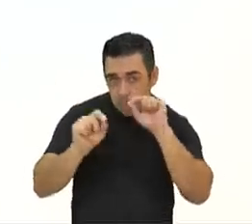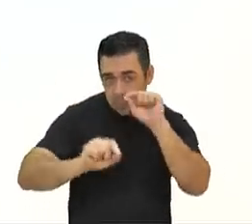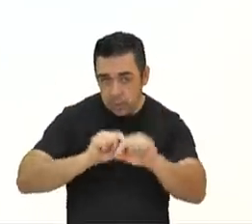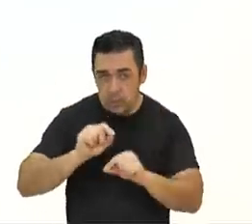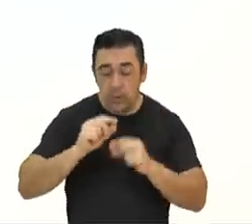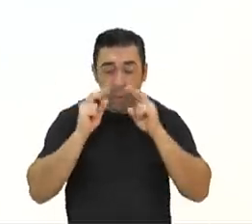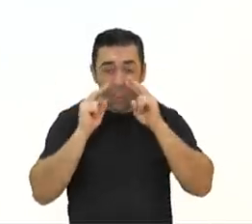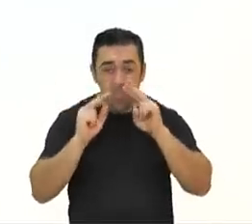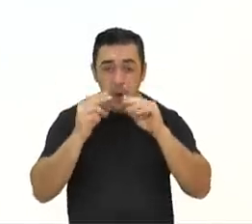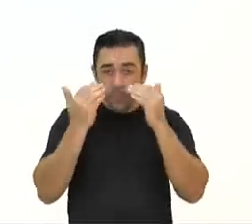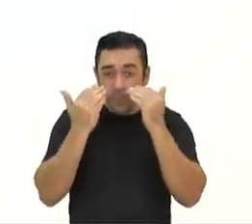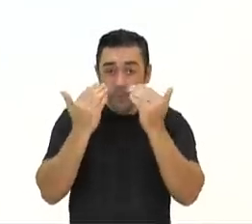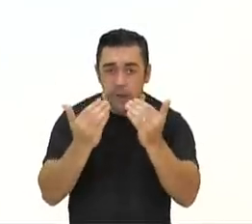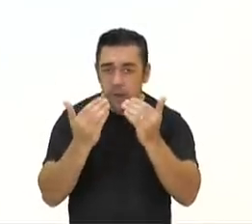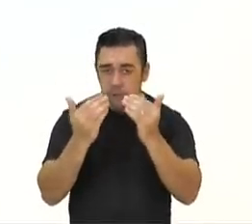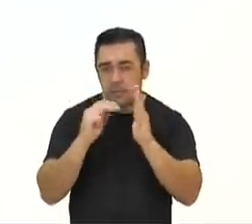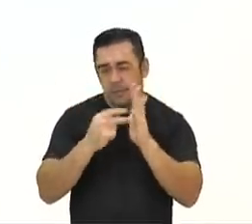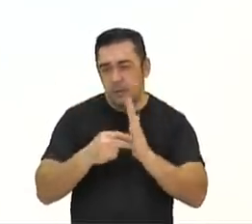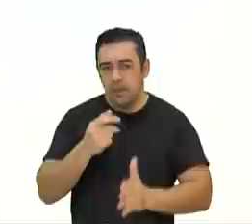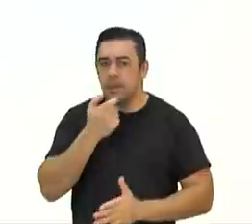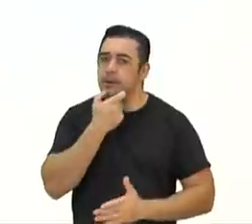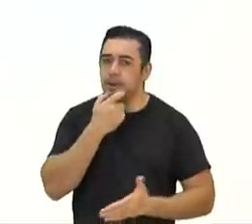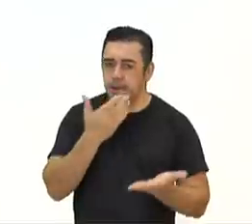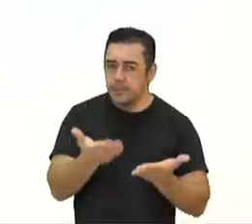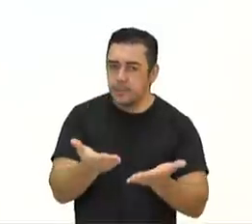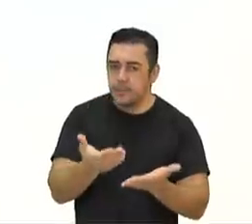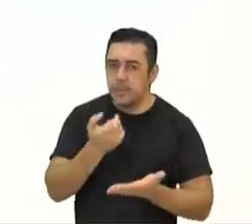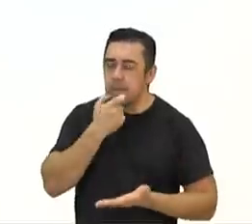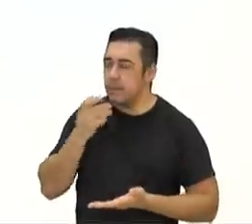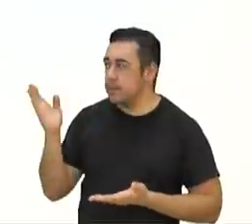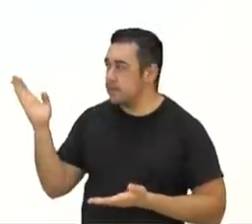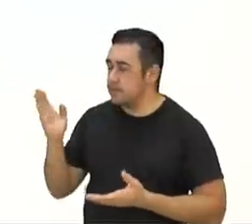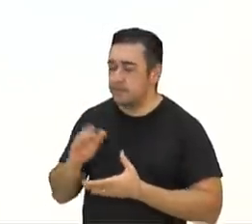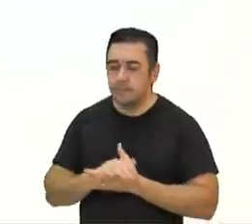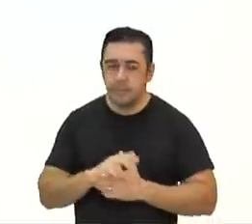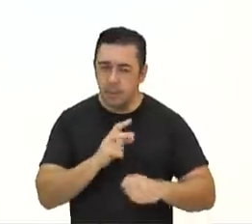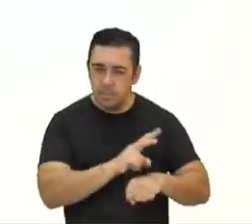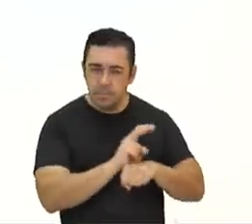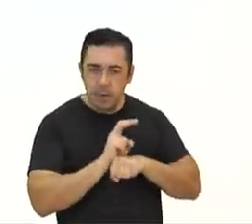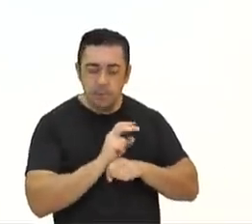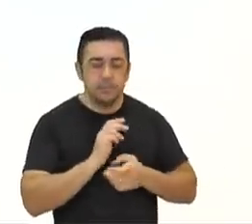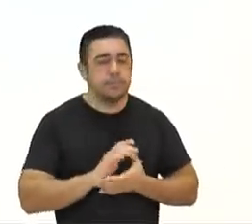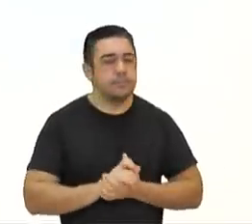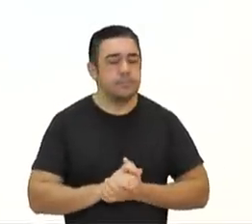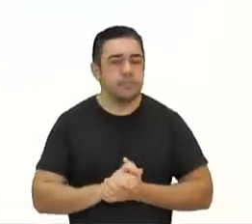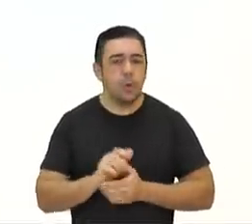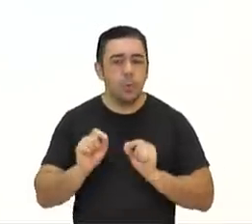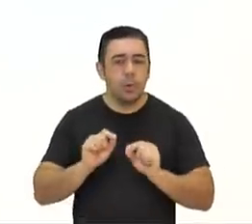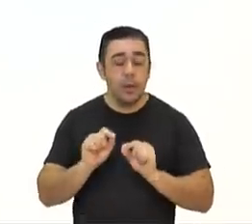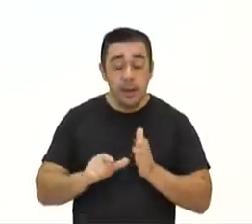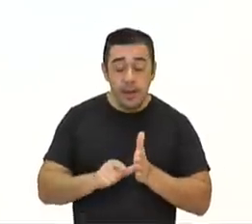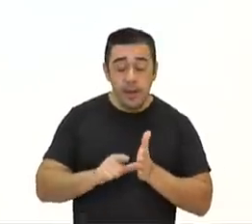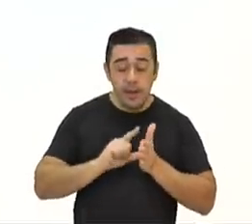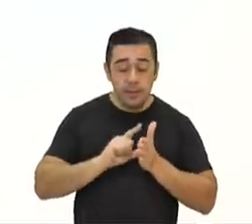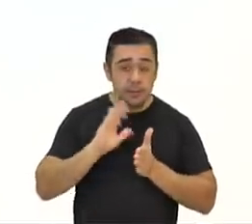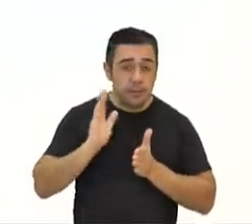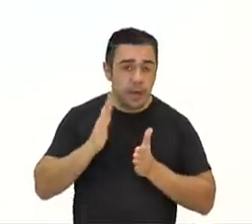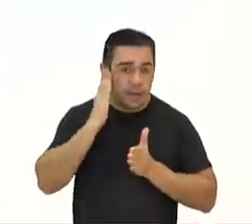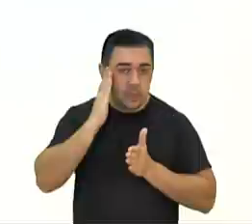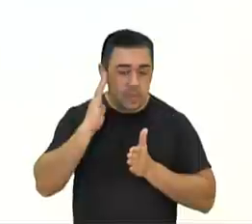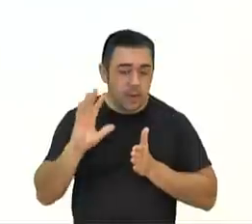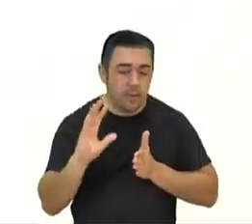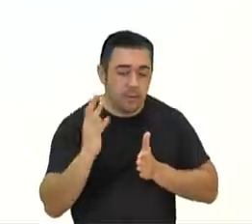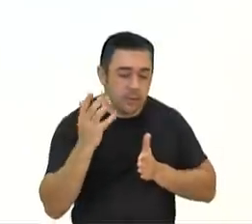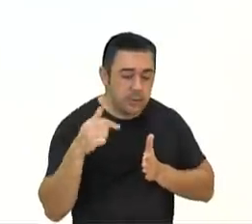para frente, em inglês, né, uma palavra emprestada do inglês. Adiantam-se os acontecimentos. Fatos